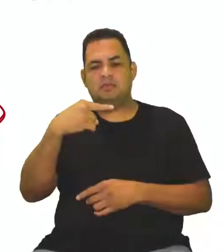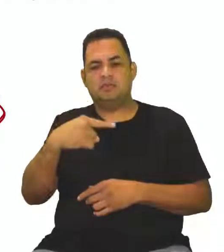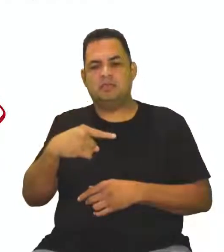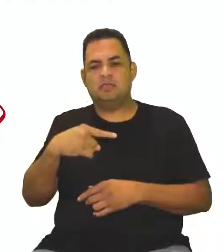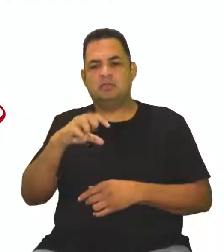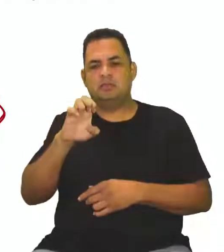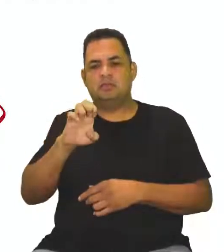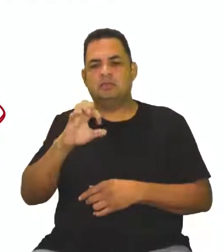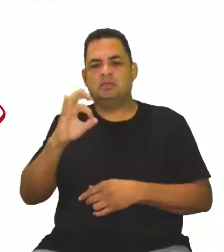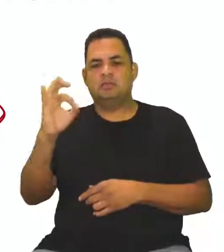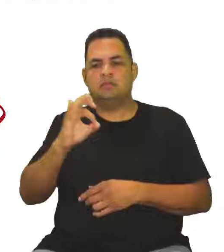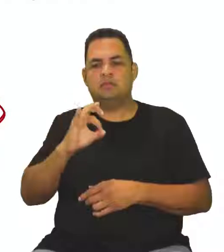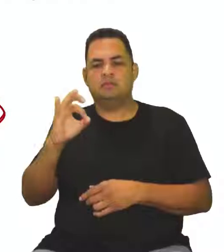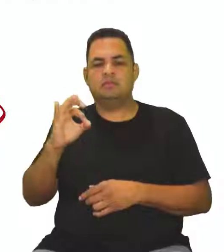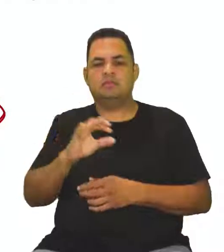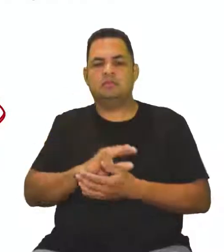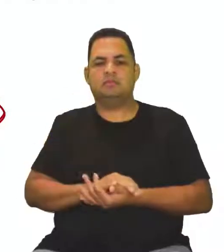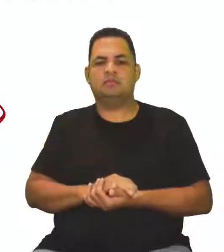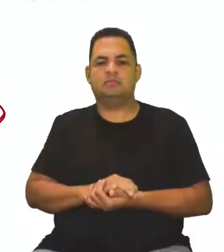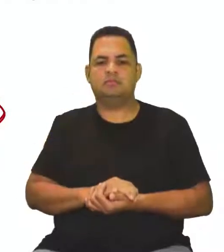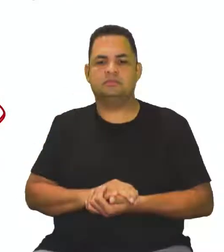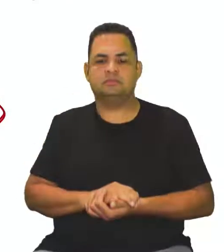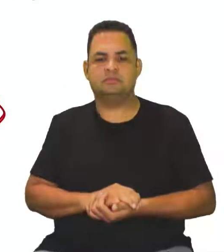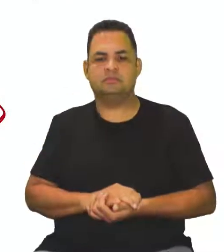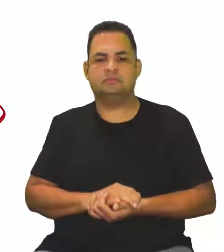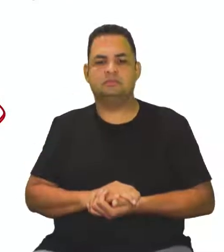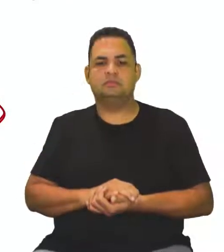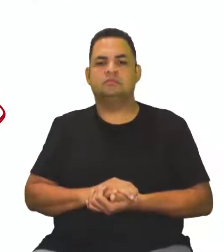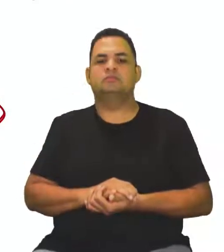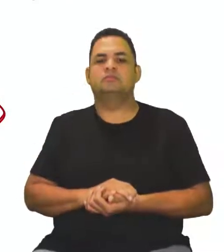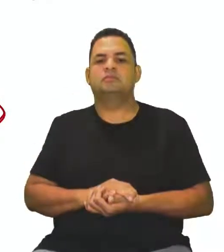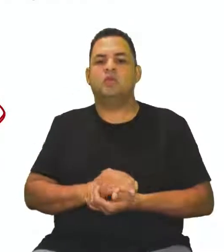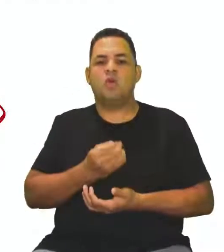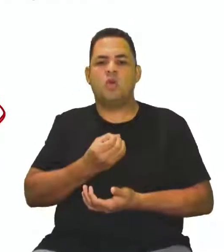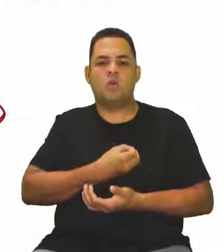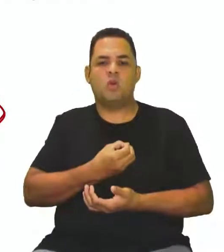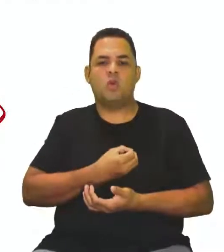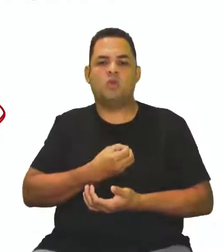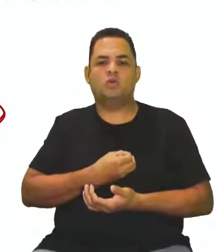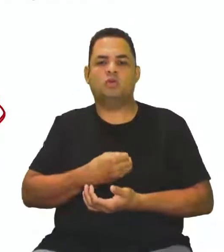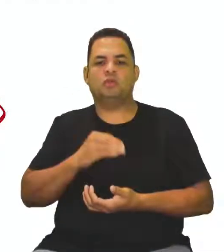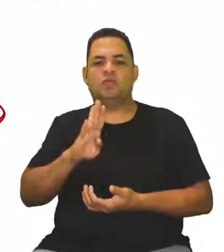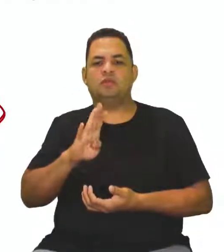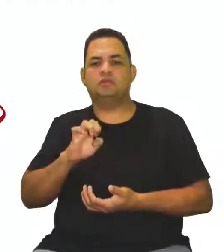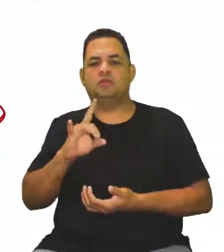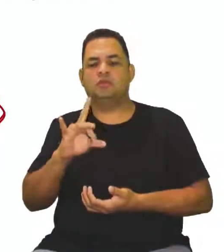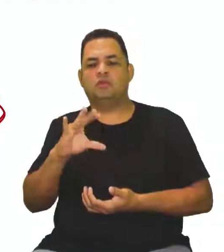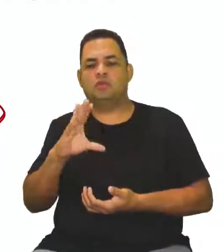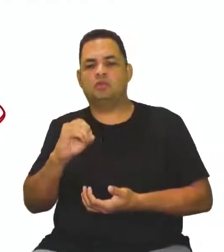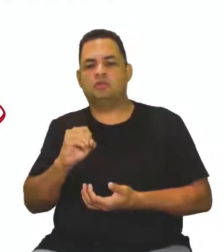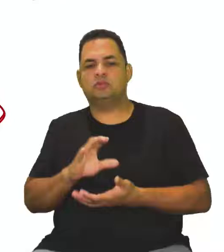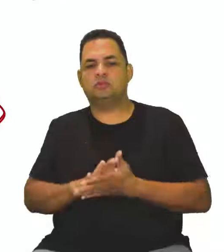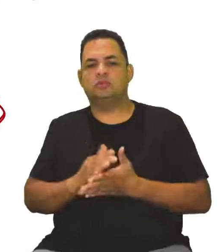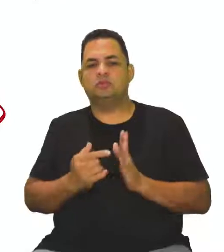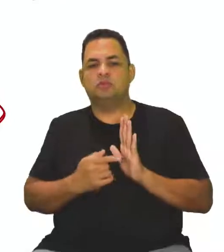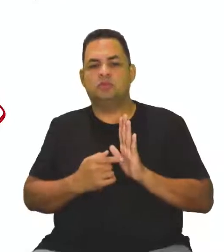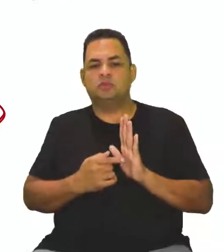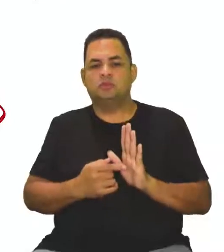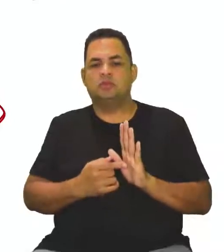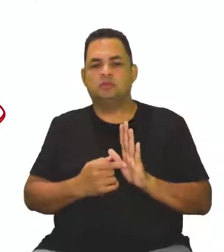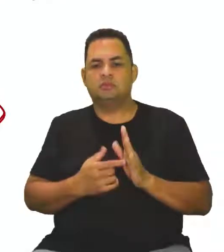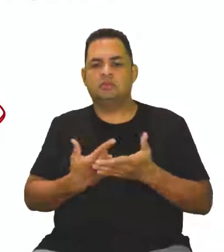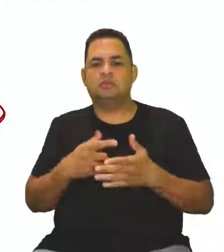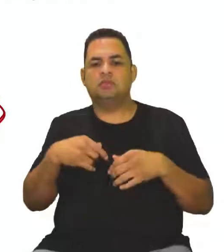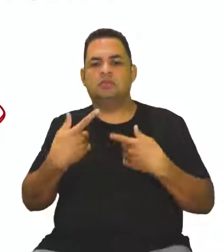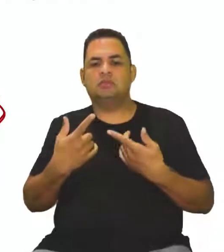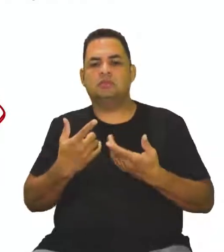indicar esse erro, a tolerância aí, tá bom? Ou em valores absolutos também, informados na precisão do produto.